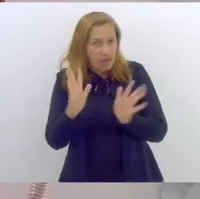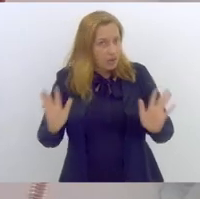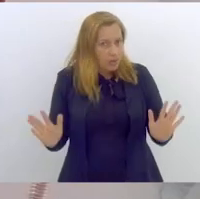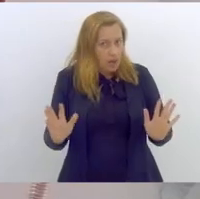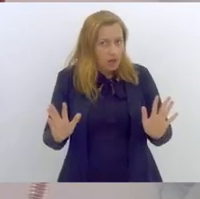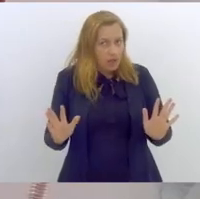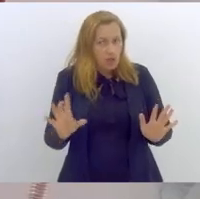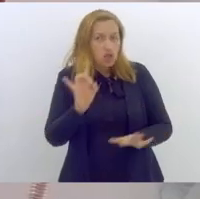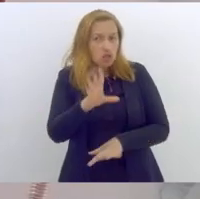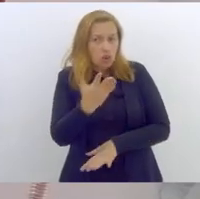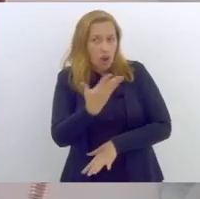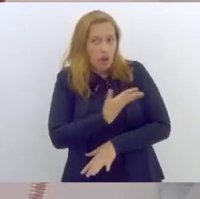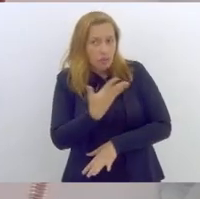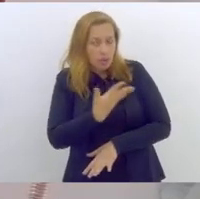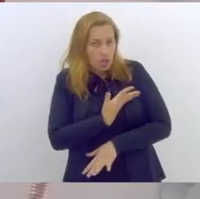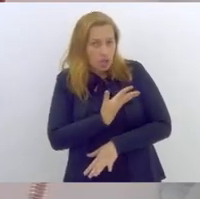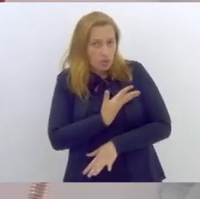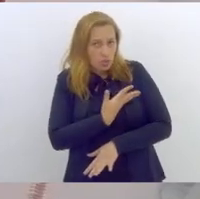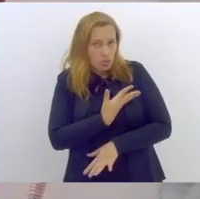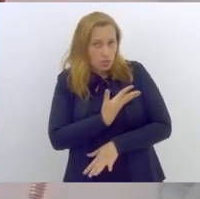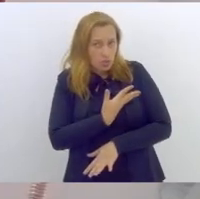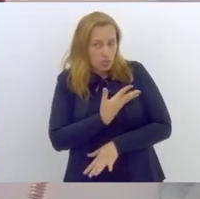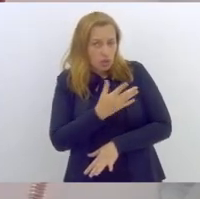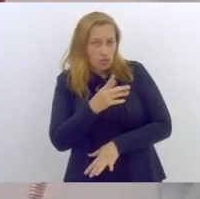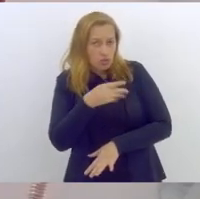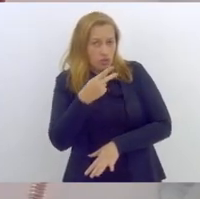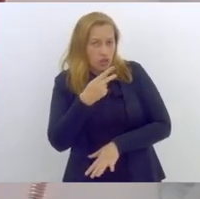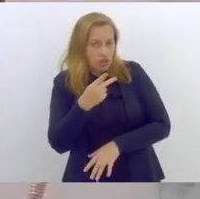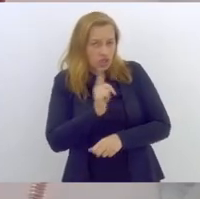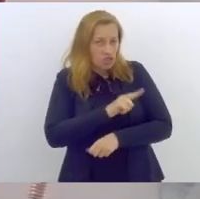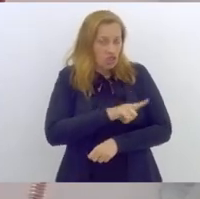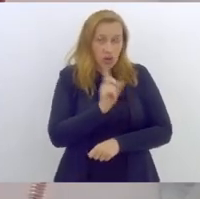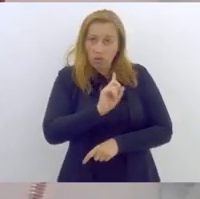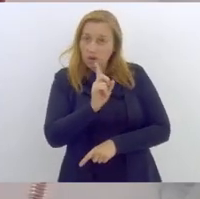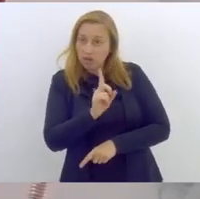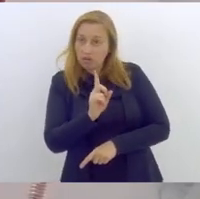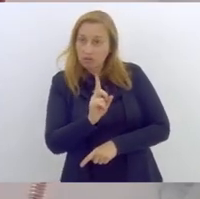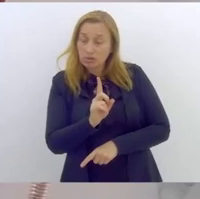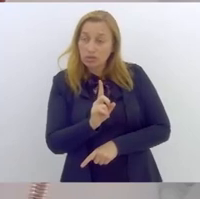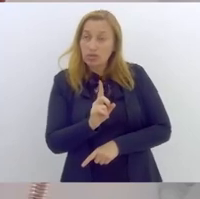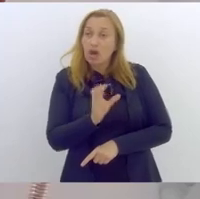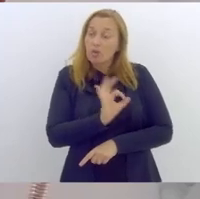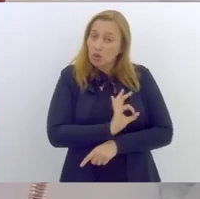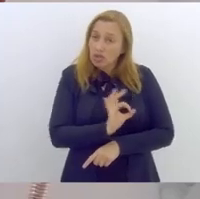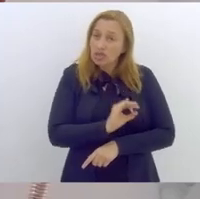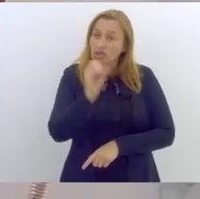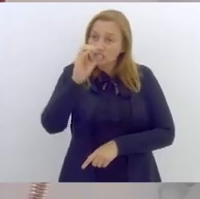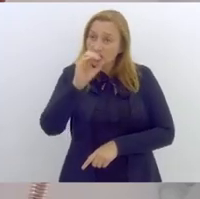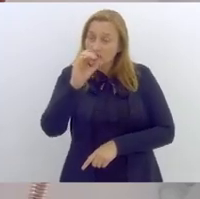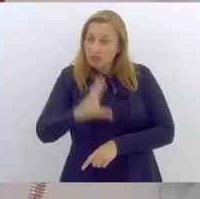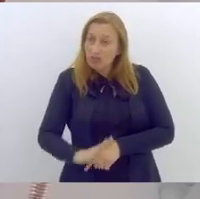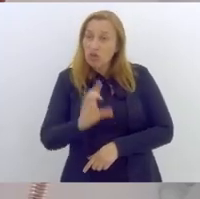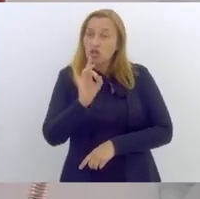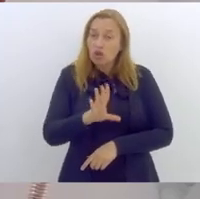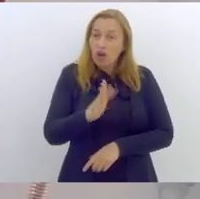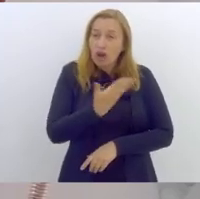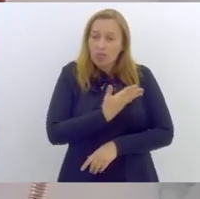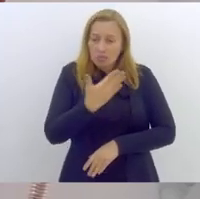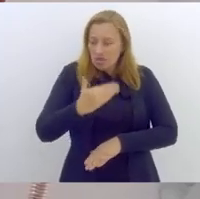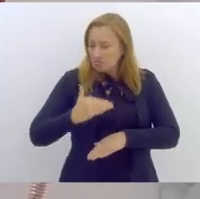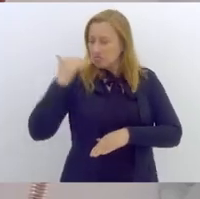história de que só os amigos do Rei Eu não tô me referindo obviamente a Essa gestão mas historicamente da Polícia Civil só amigos do rei eram promovidos